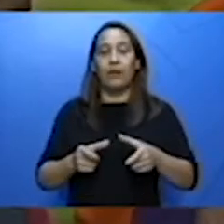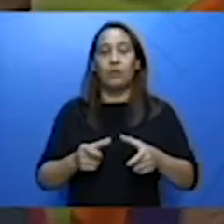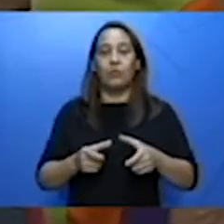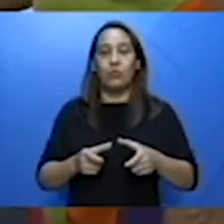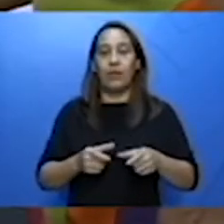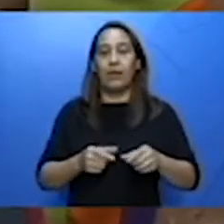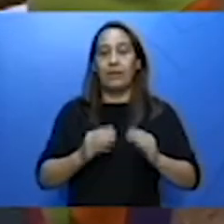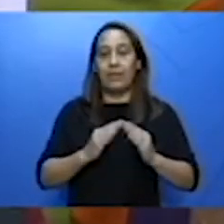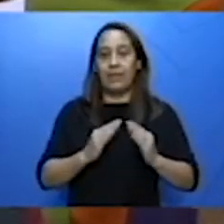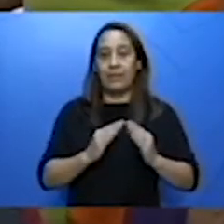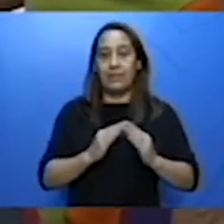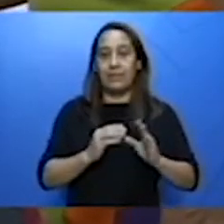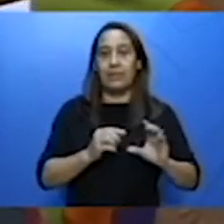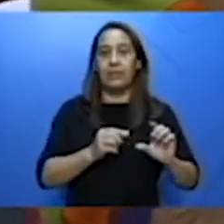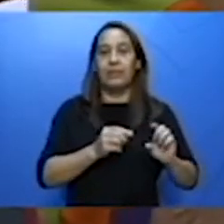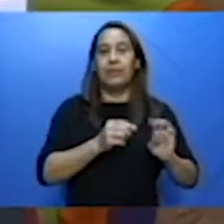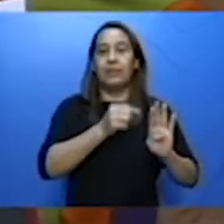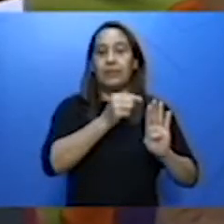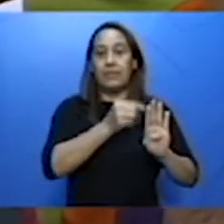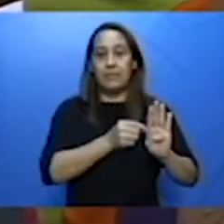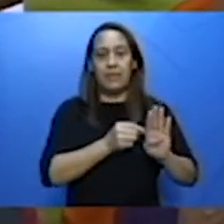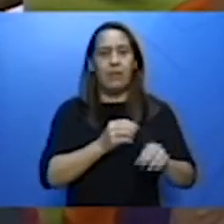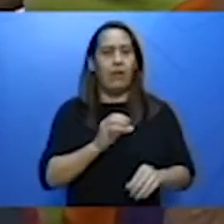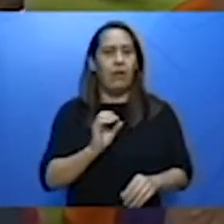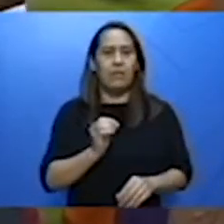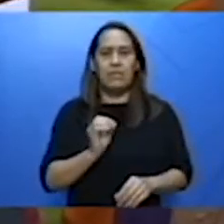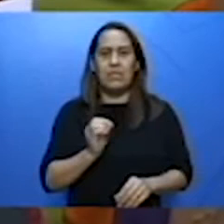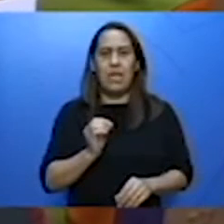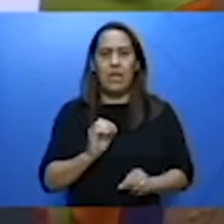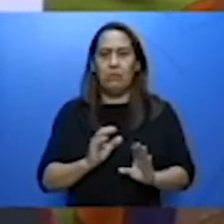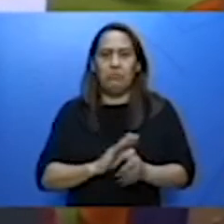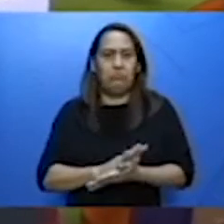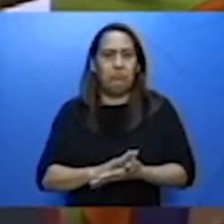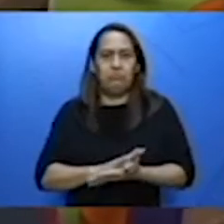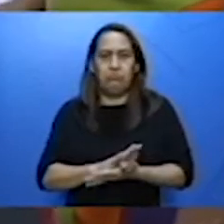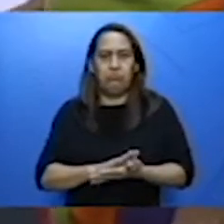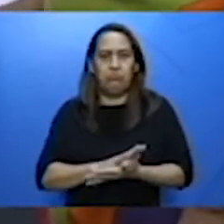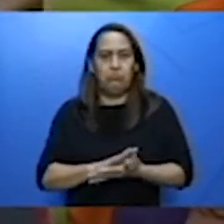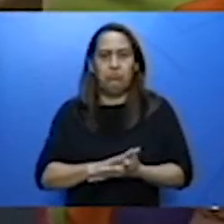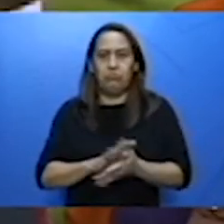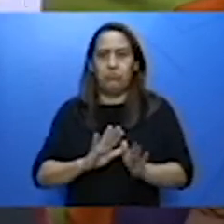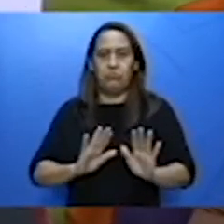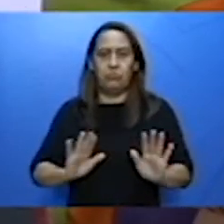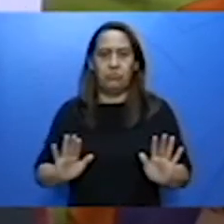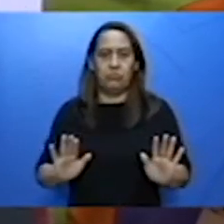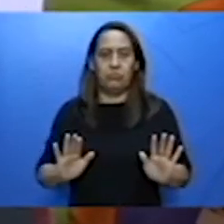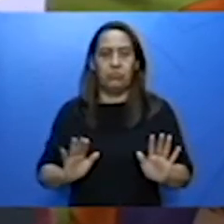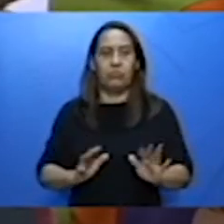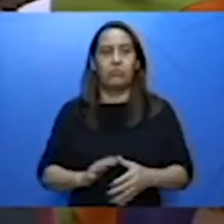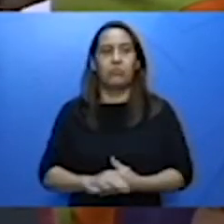tá? Problema teria se eu colocasse algum número aqui. Mas ela vai ficar desse jeito, ó.